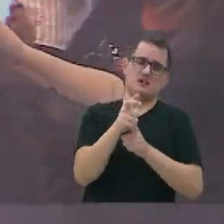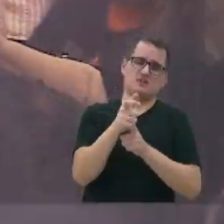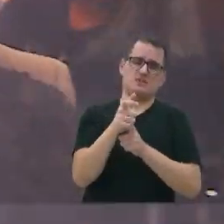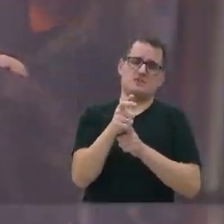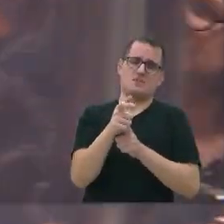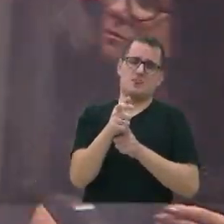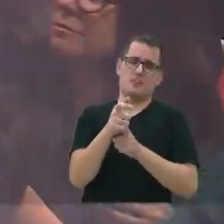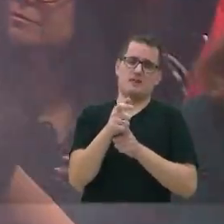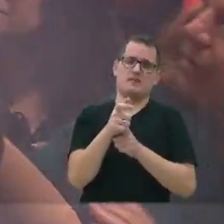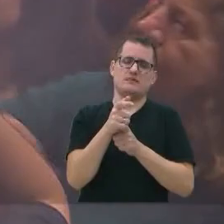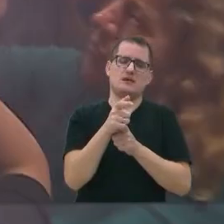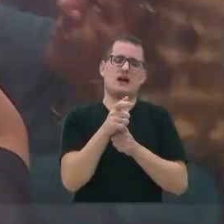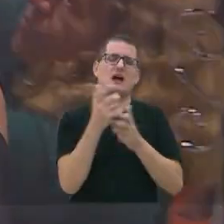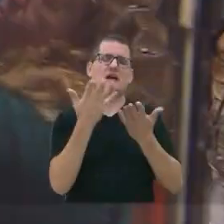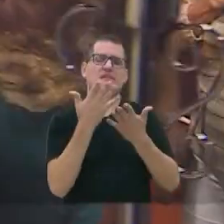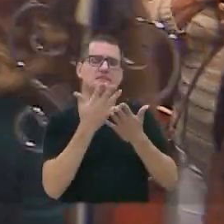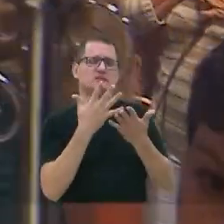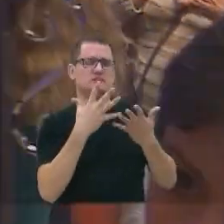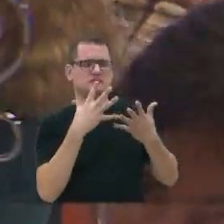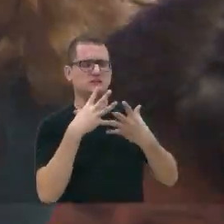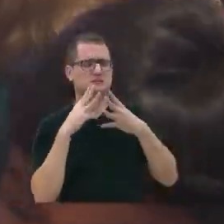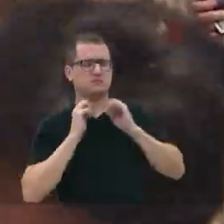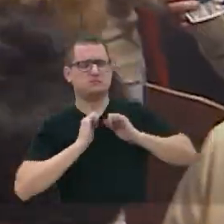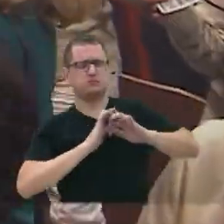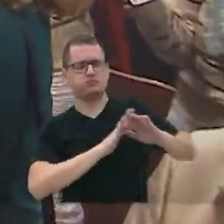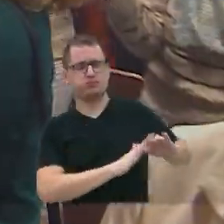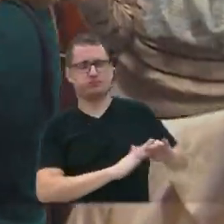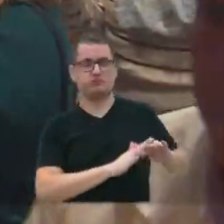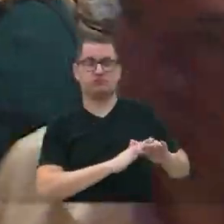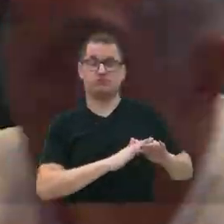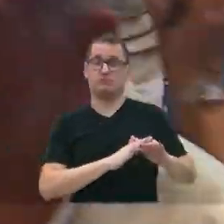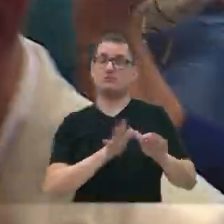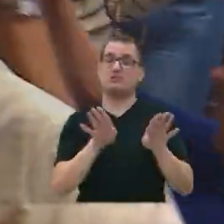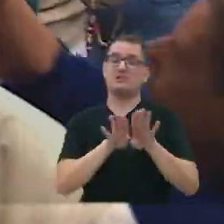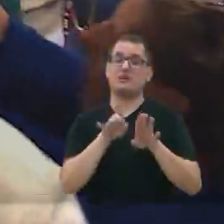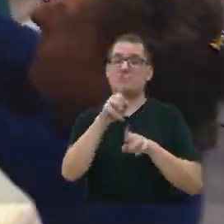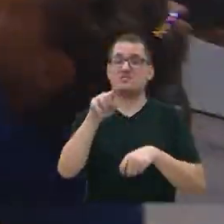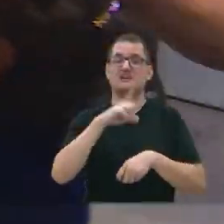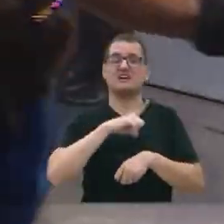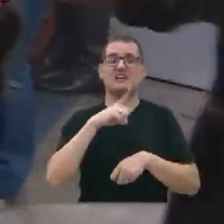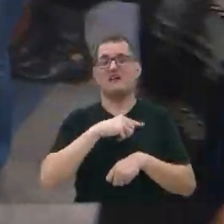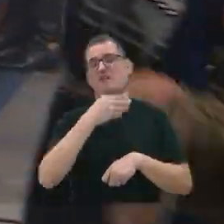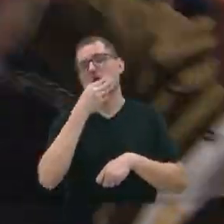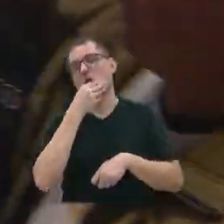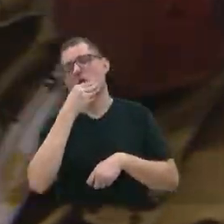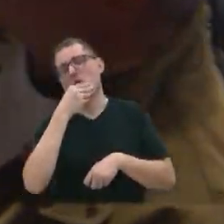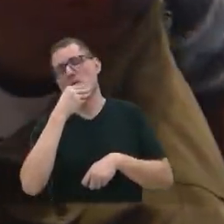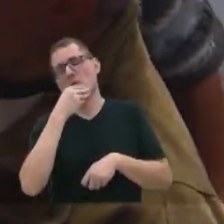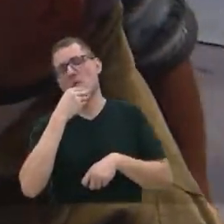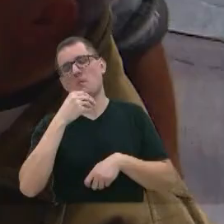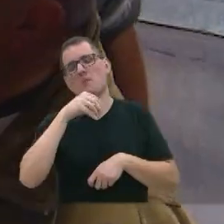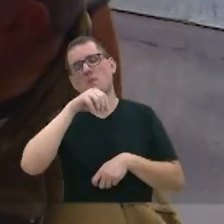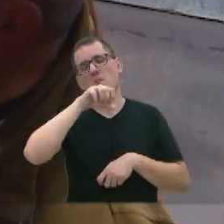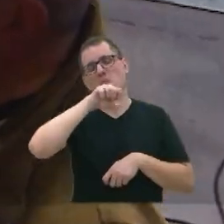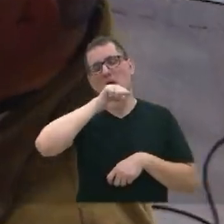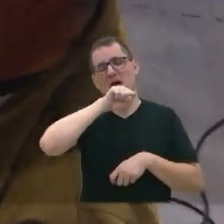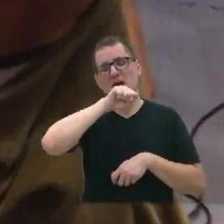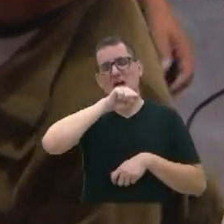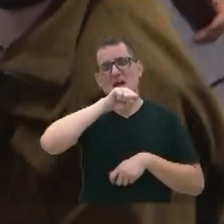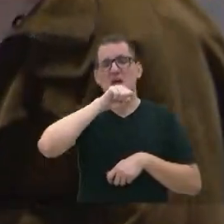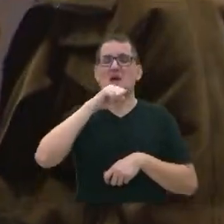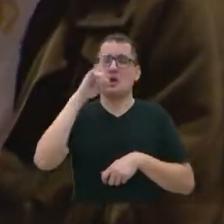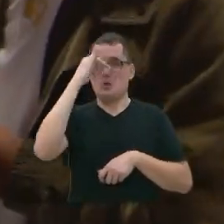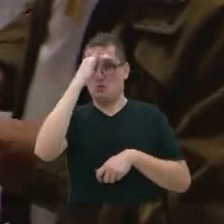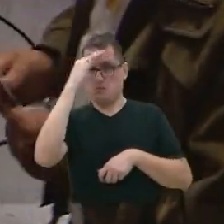sua mãe, muitas vezes no momento em que seu pai estava alcoolizado, ou a sua mãe estava enferma,